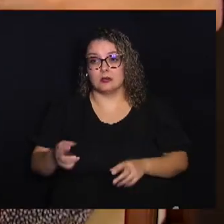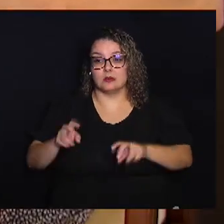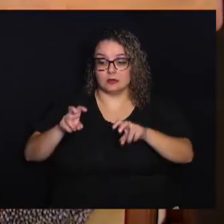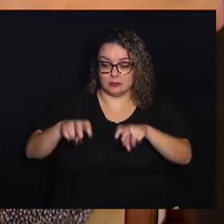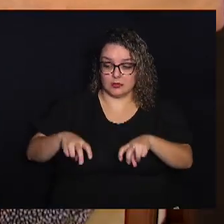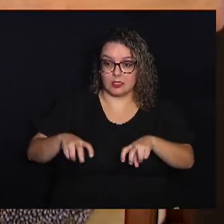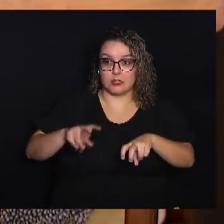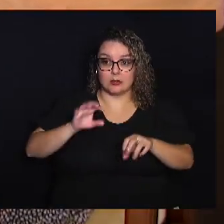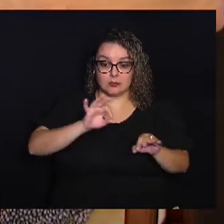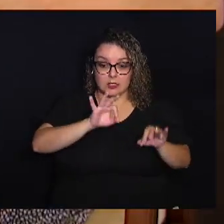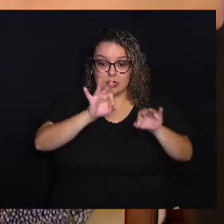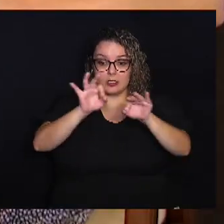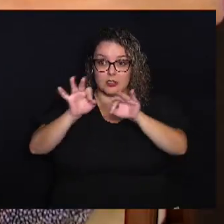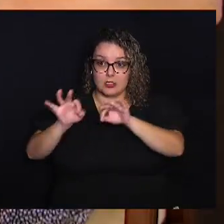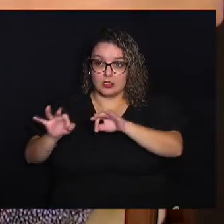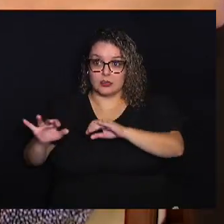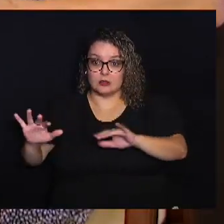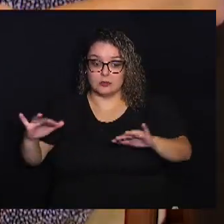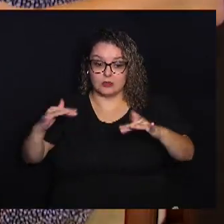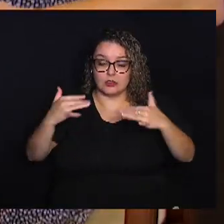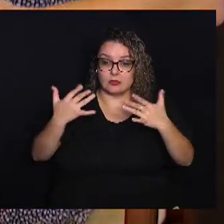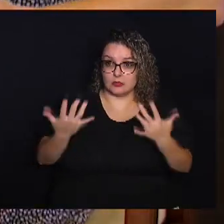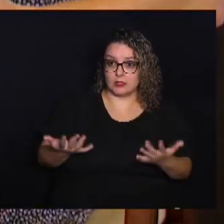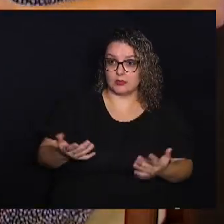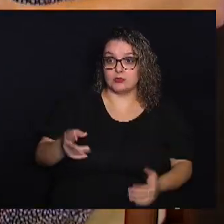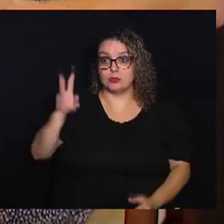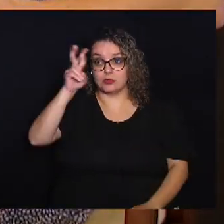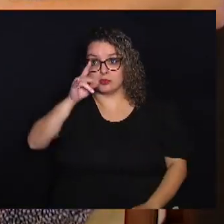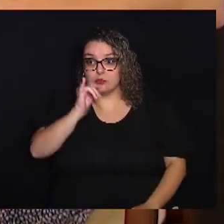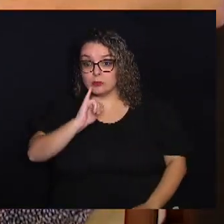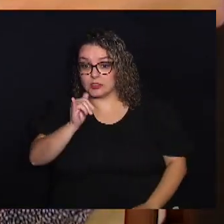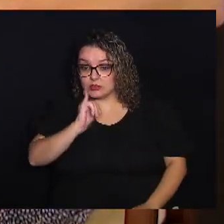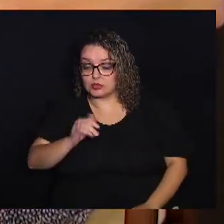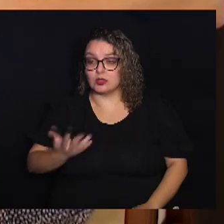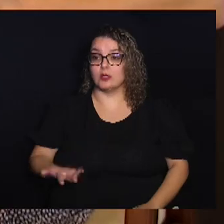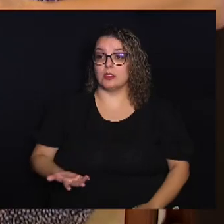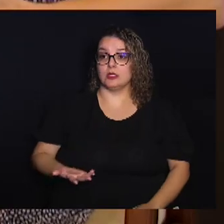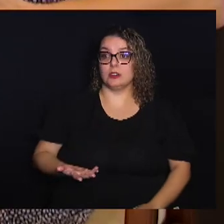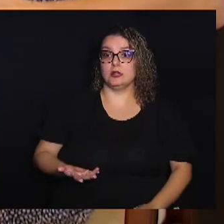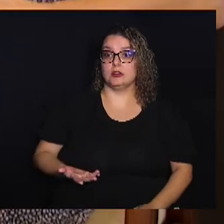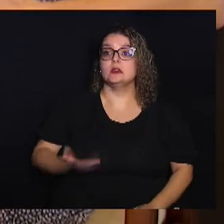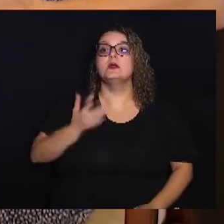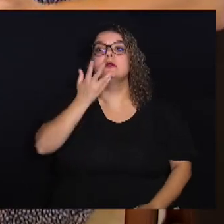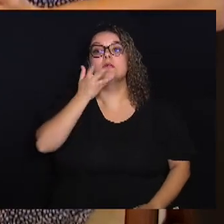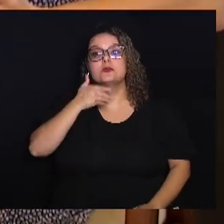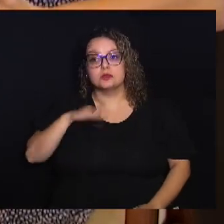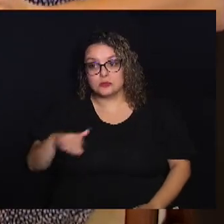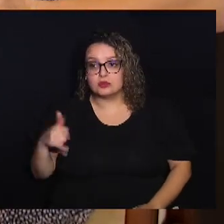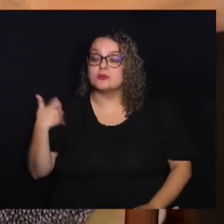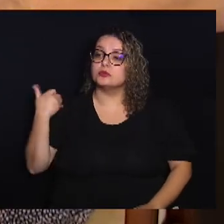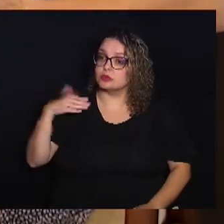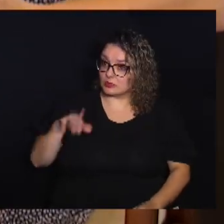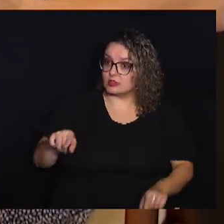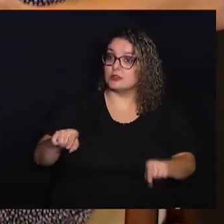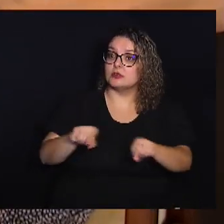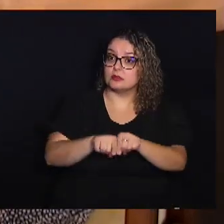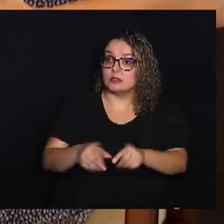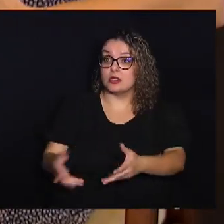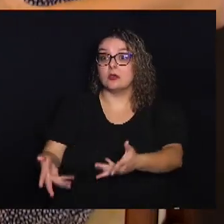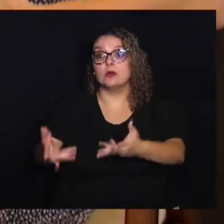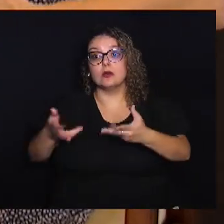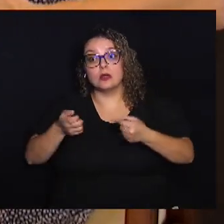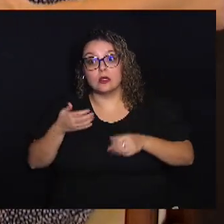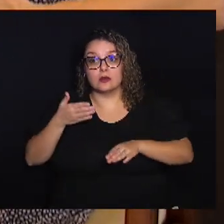sentar e assistir, apreciar, numa contação de histórias, as crianças e os adultos também, eles são convidados